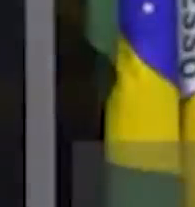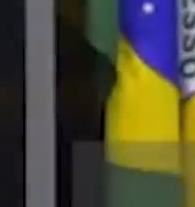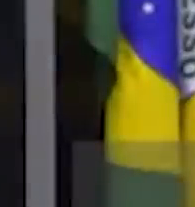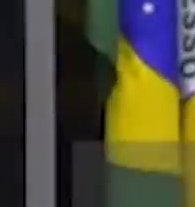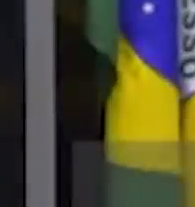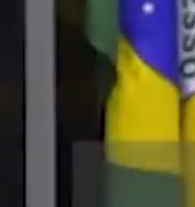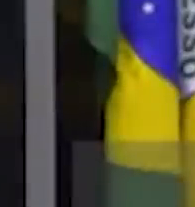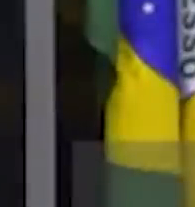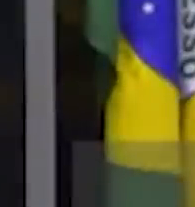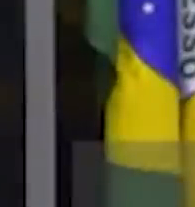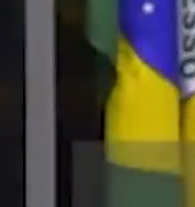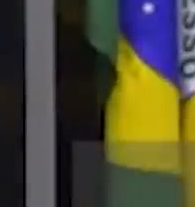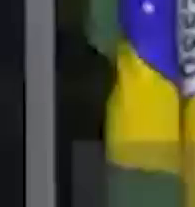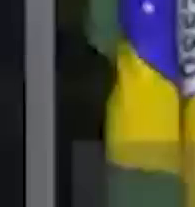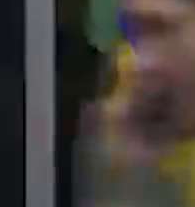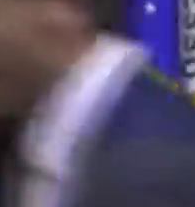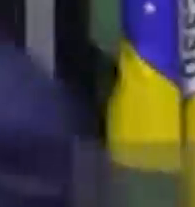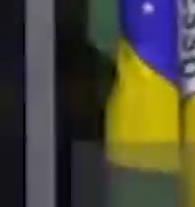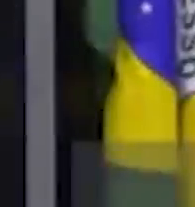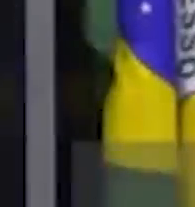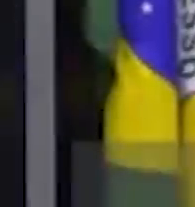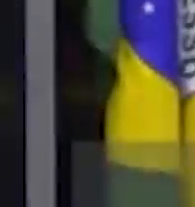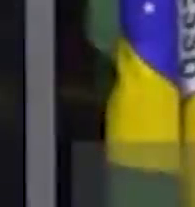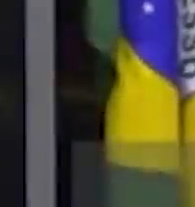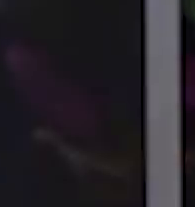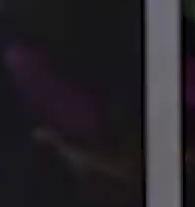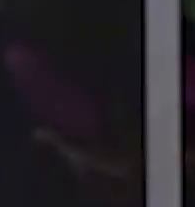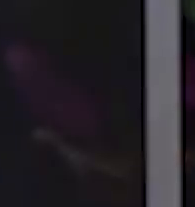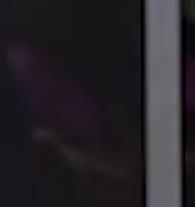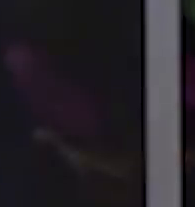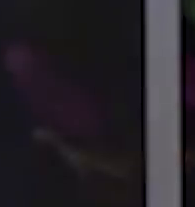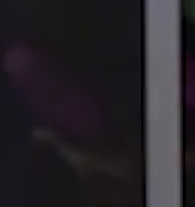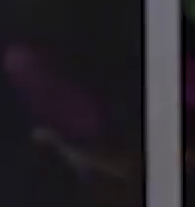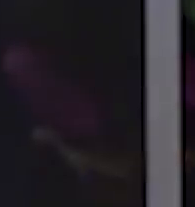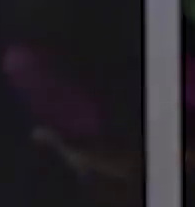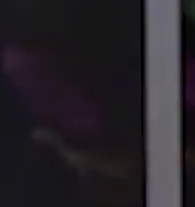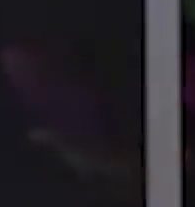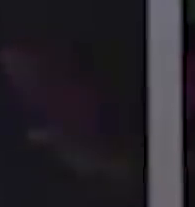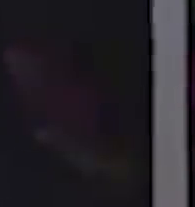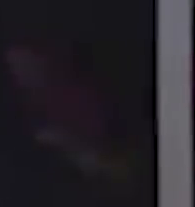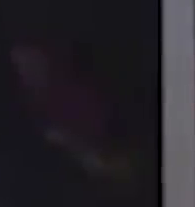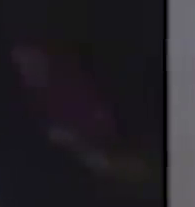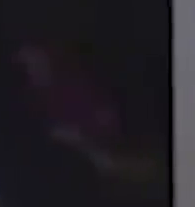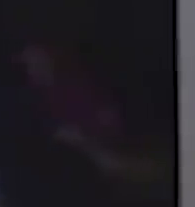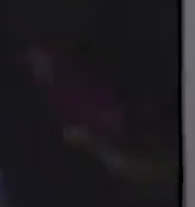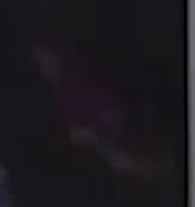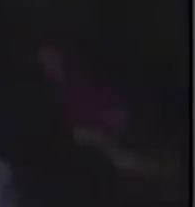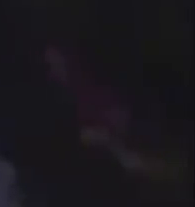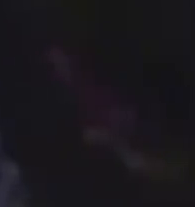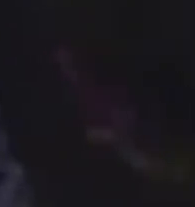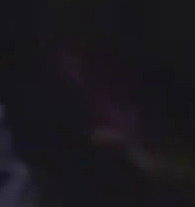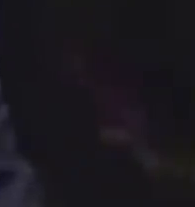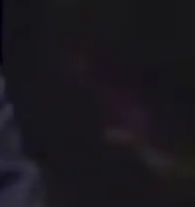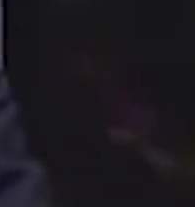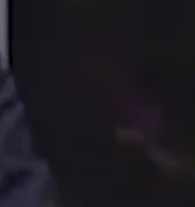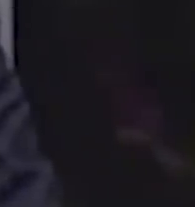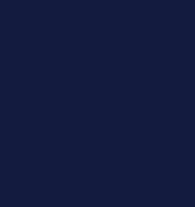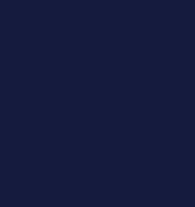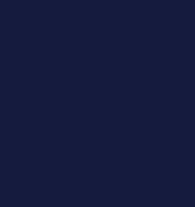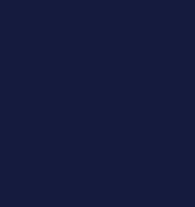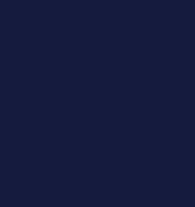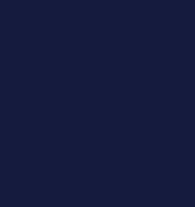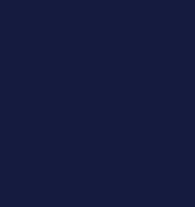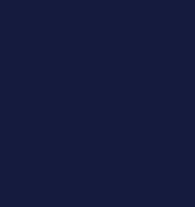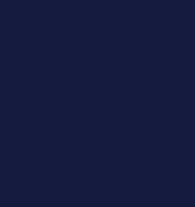178%. Quem comprou essa cenoura no ano passado está com essa cenourona aqui hoje. E essa cenoura aqui está entrando diretamente no